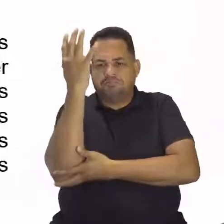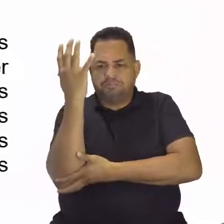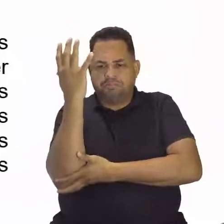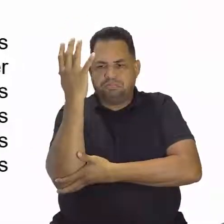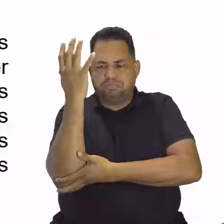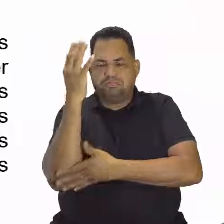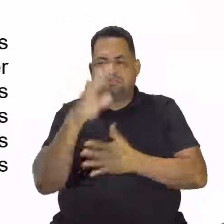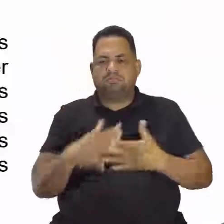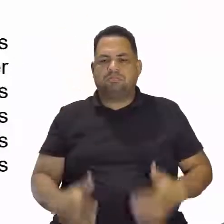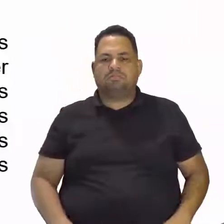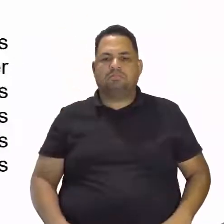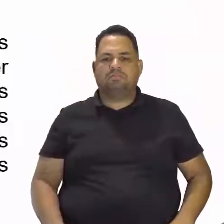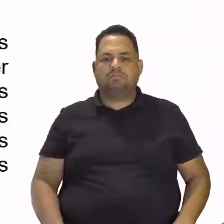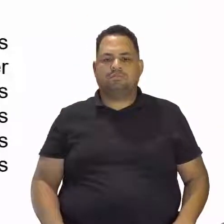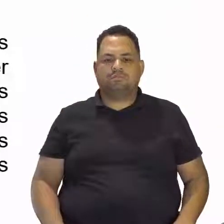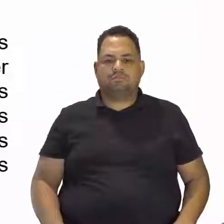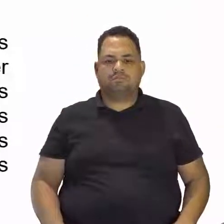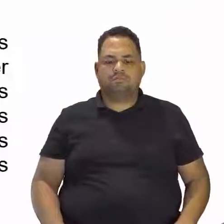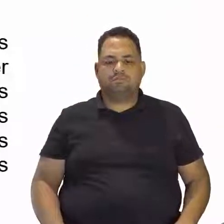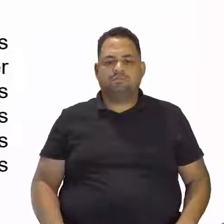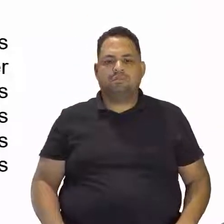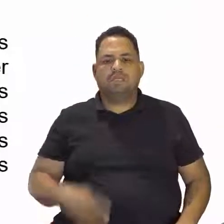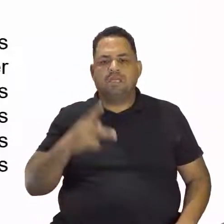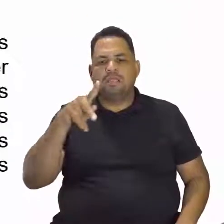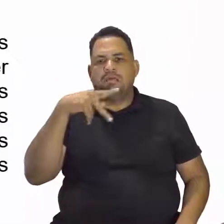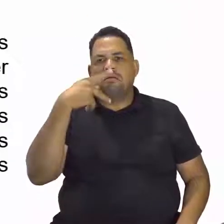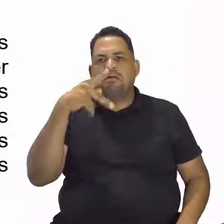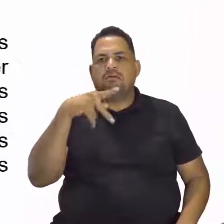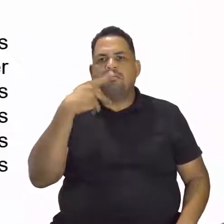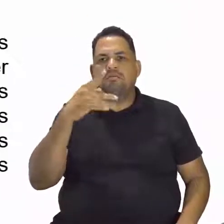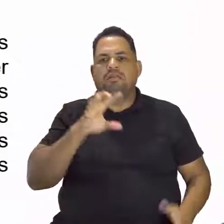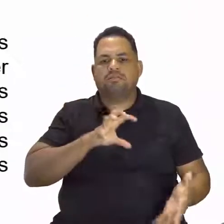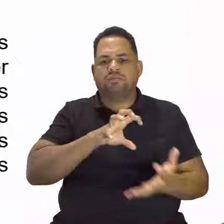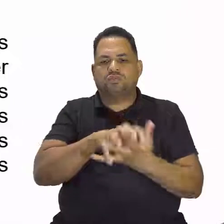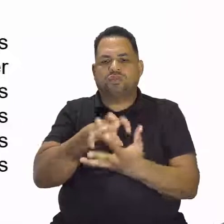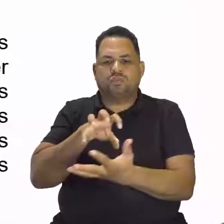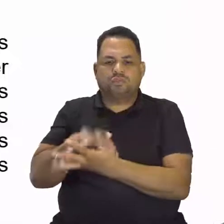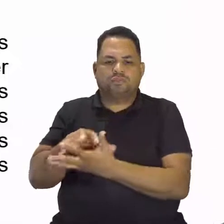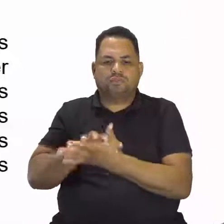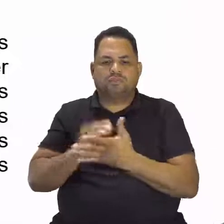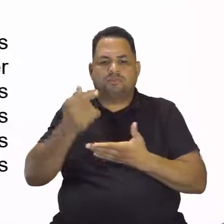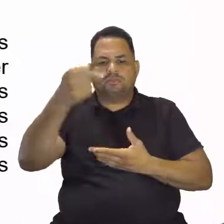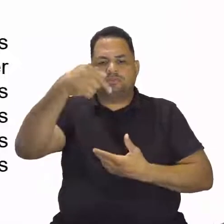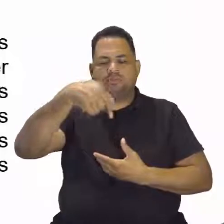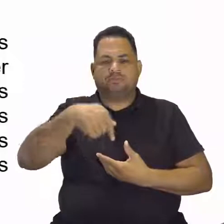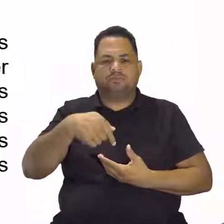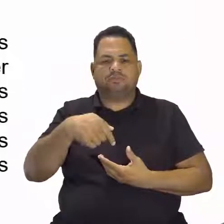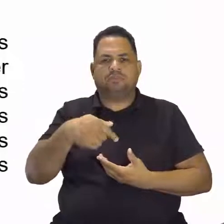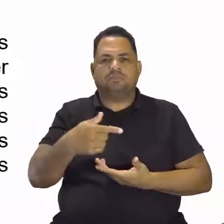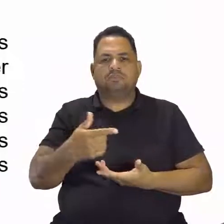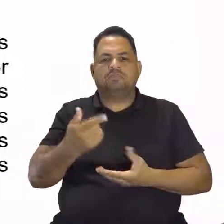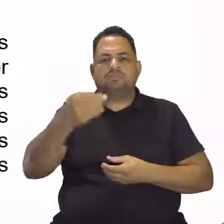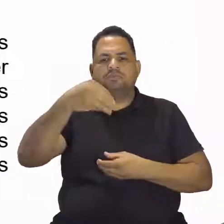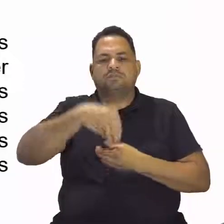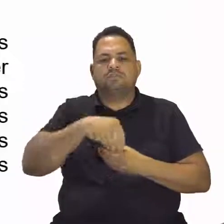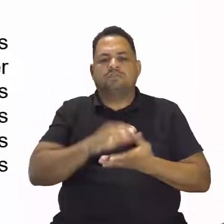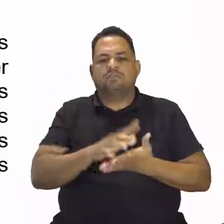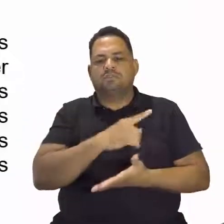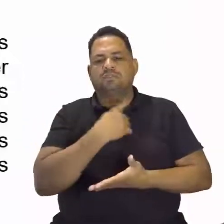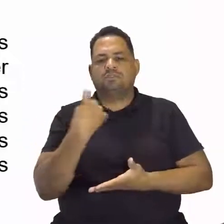é que eles falam, um discurso desse colonizador ainda persiste na nossa realidade,